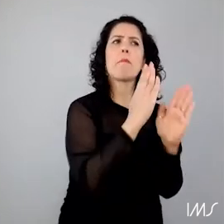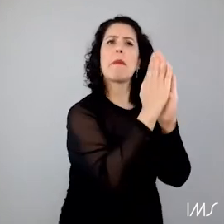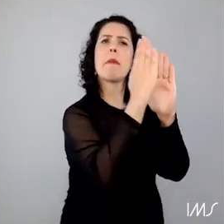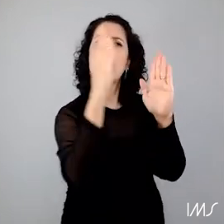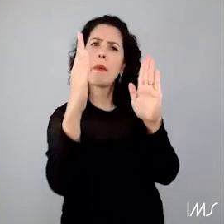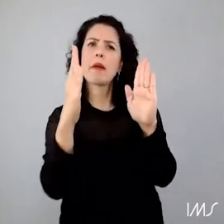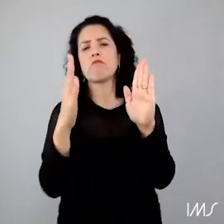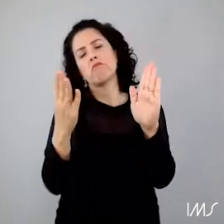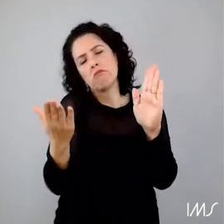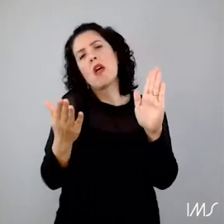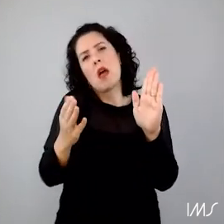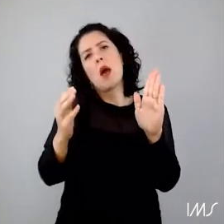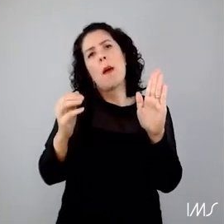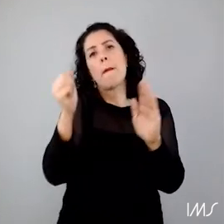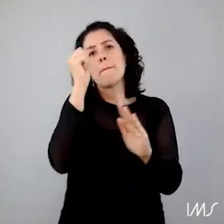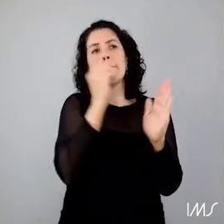Nacional,